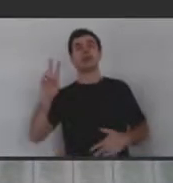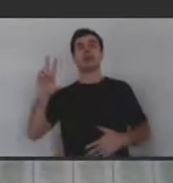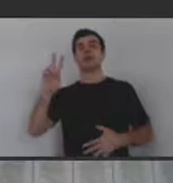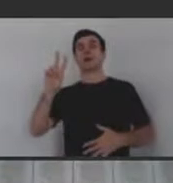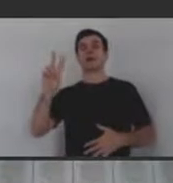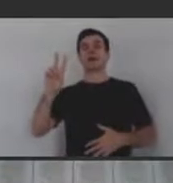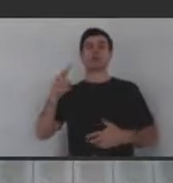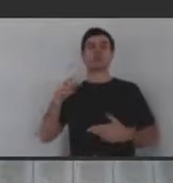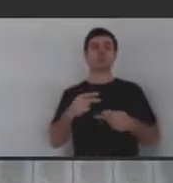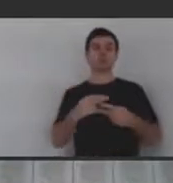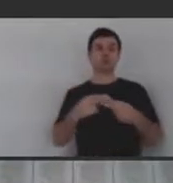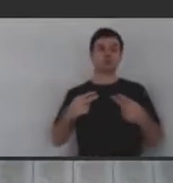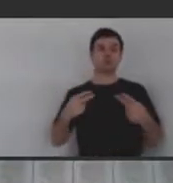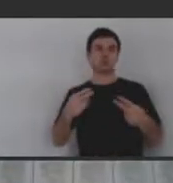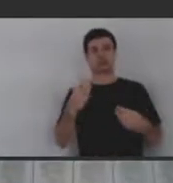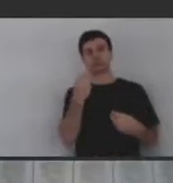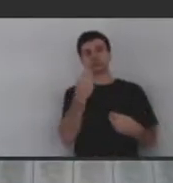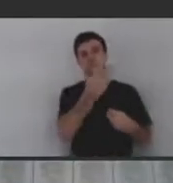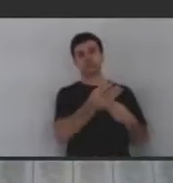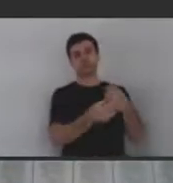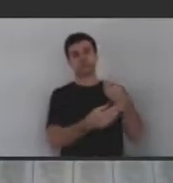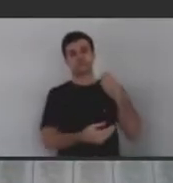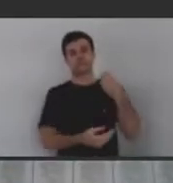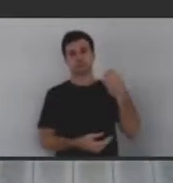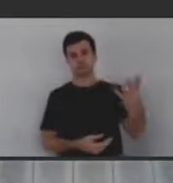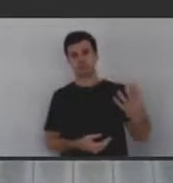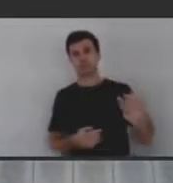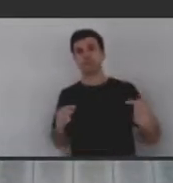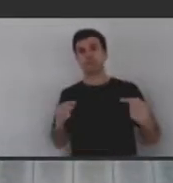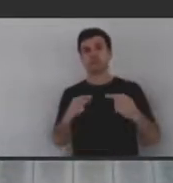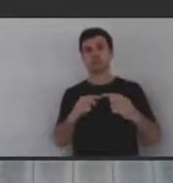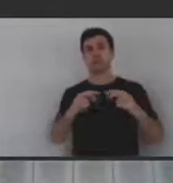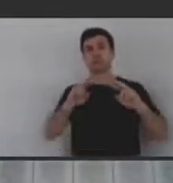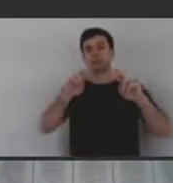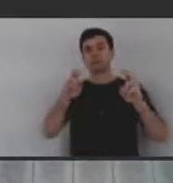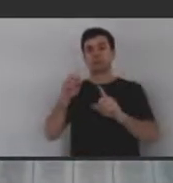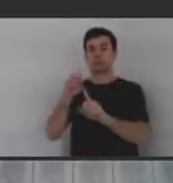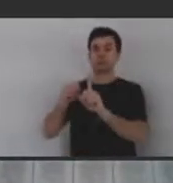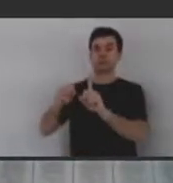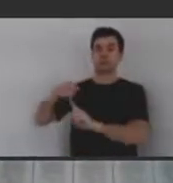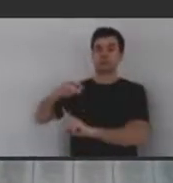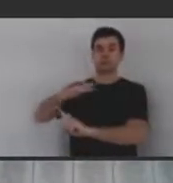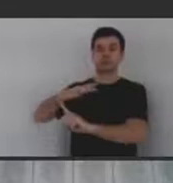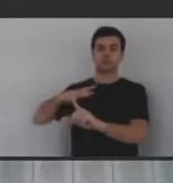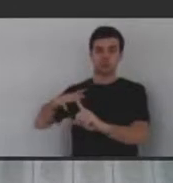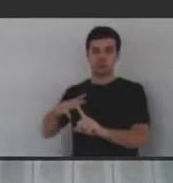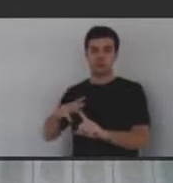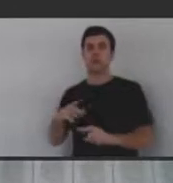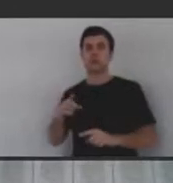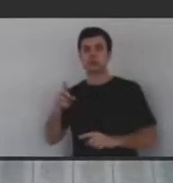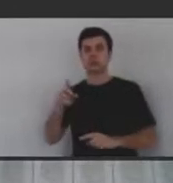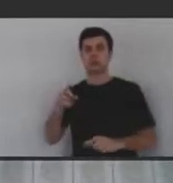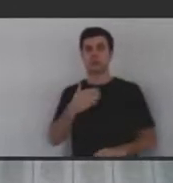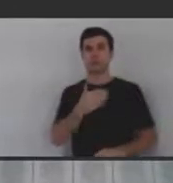bens e serviços caráter social custeados ou subvenciados pelo poder público.